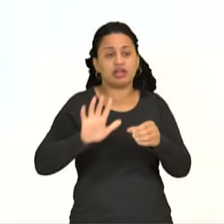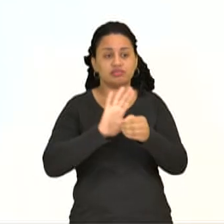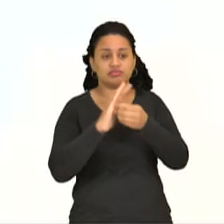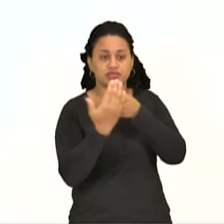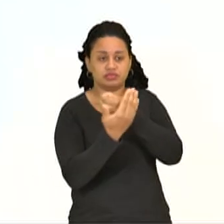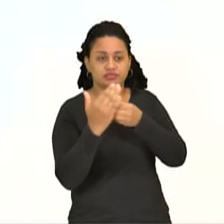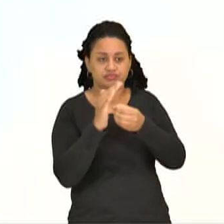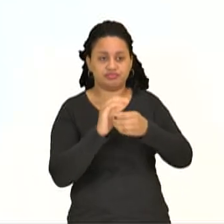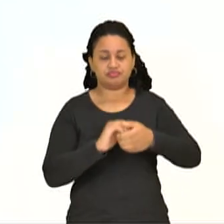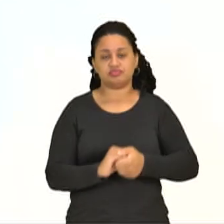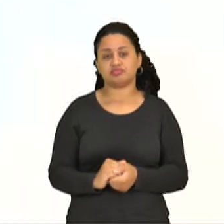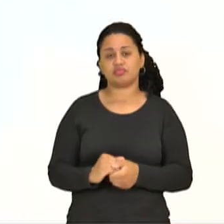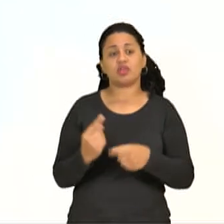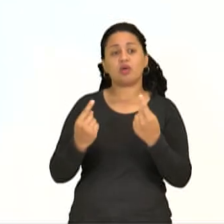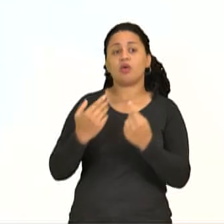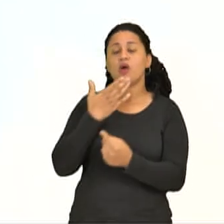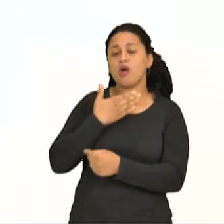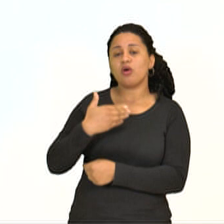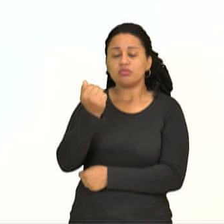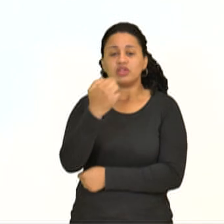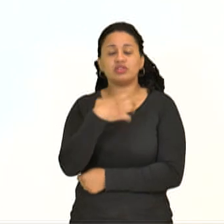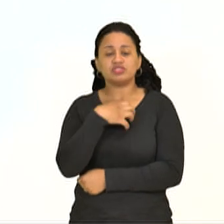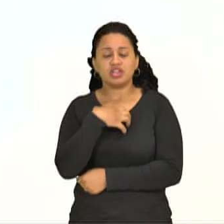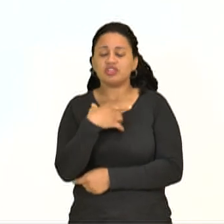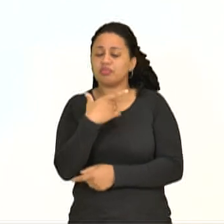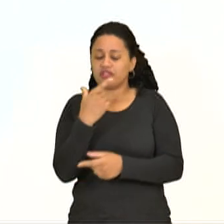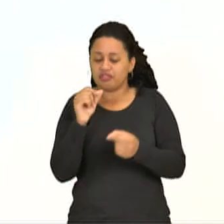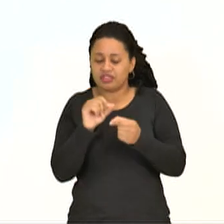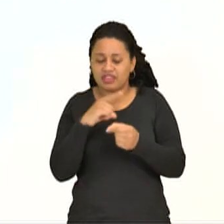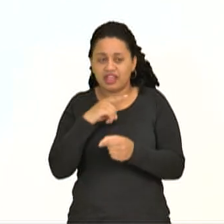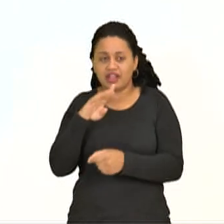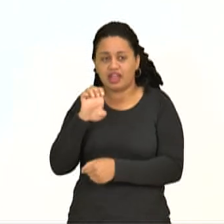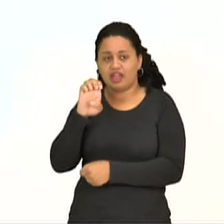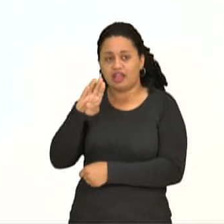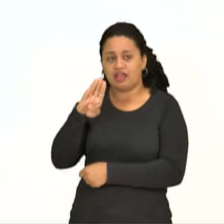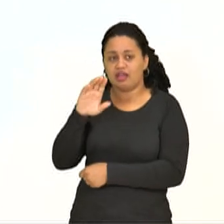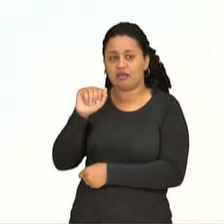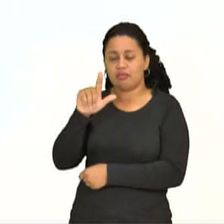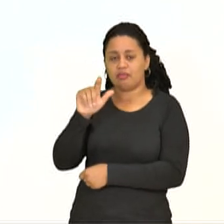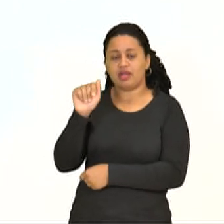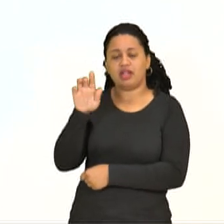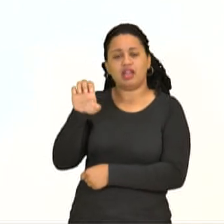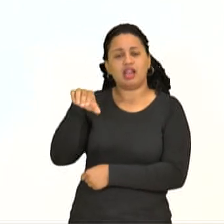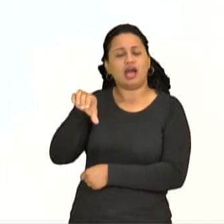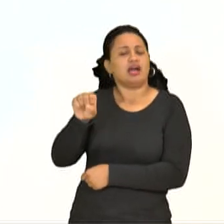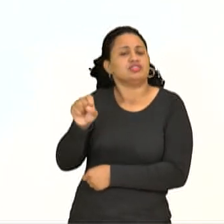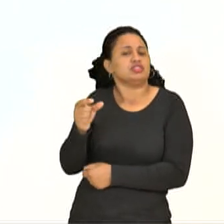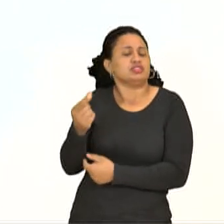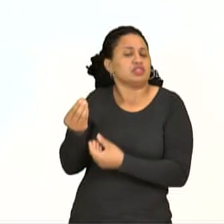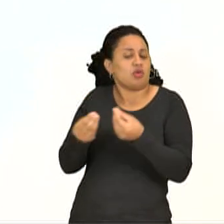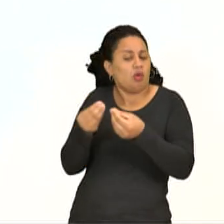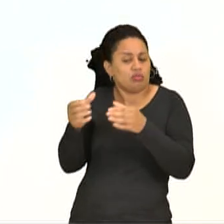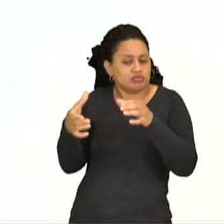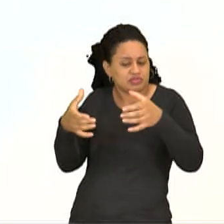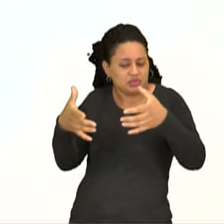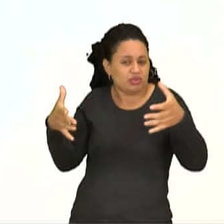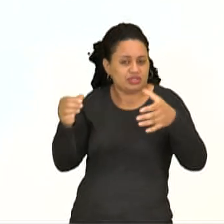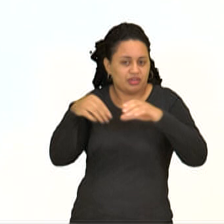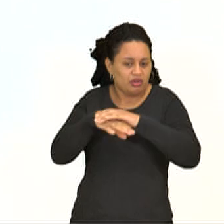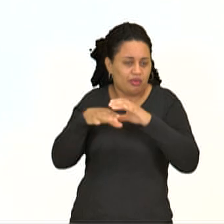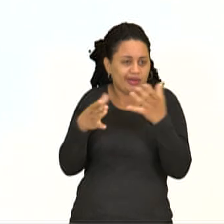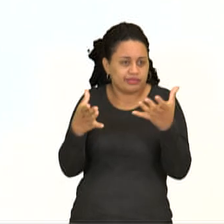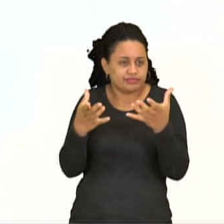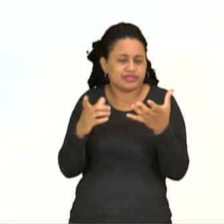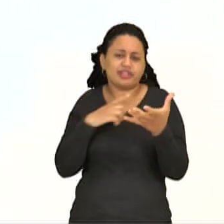Qual é a melhor forma para a área das embalagens? Em casa a gente vê formatos diferentes para as embalagens. Por